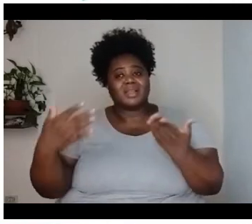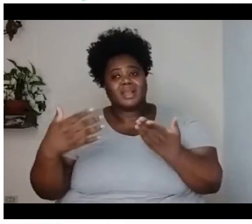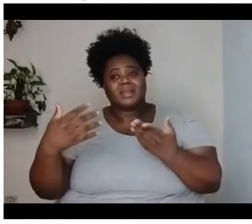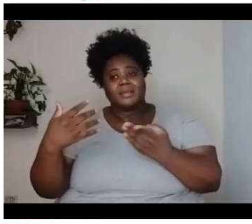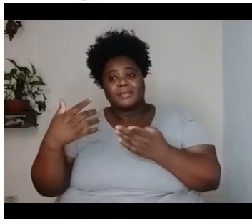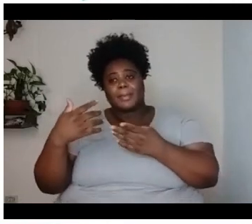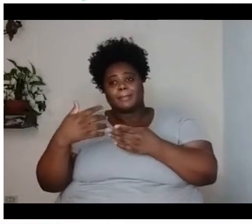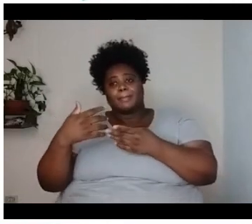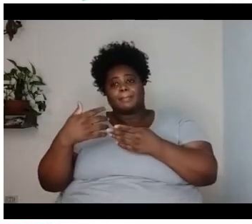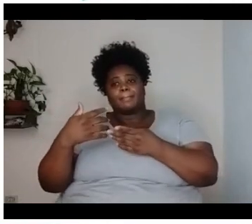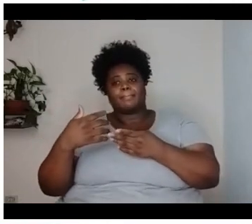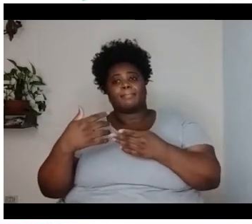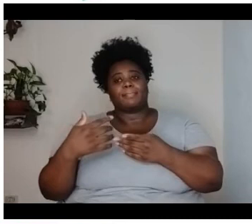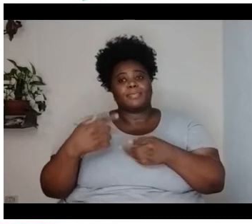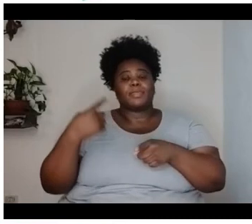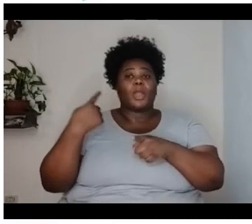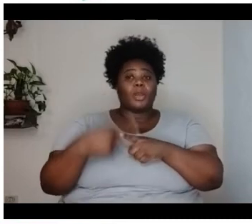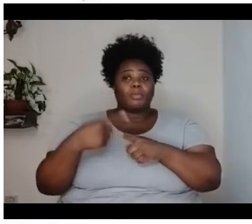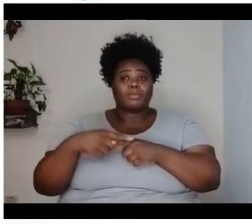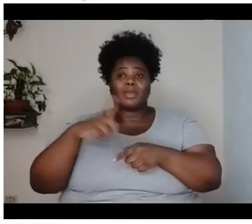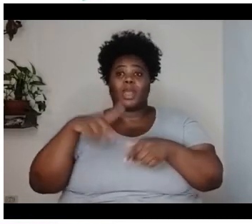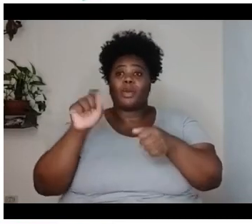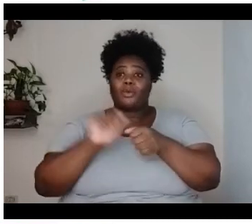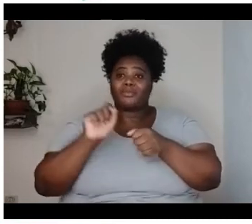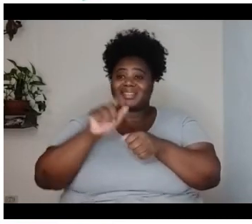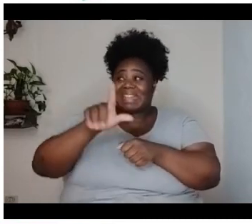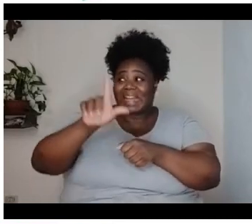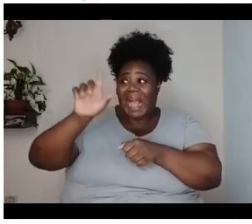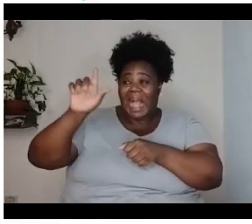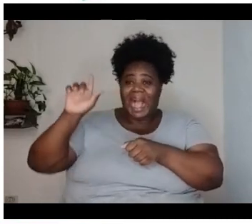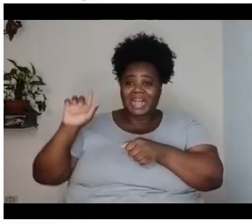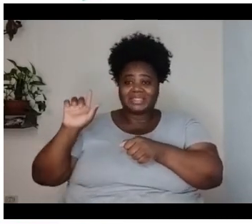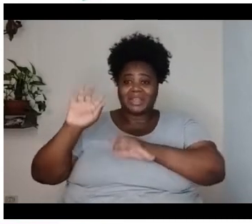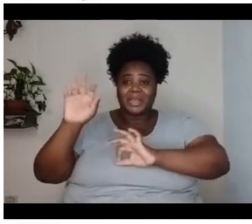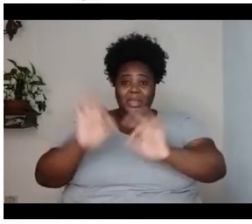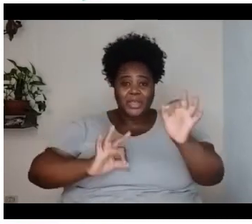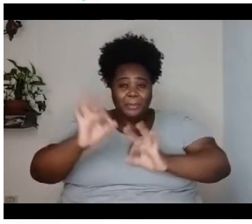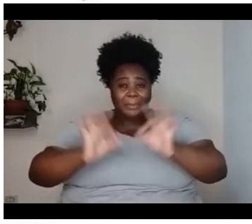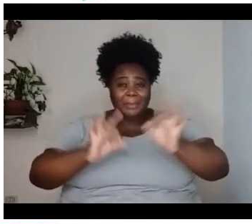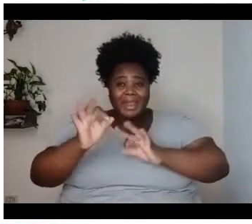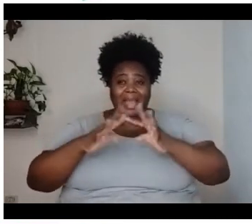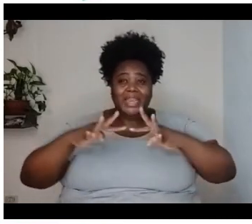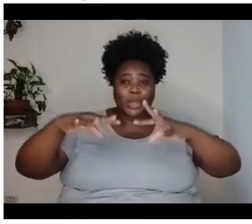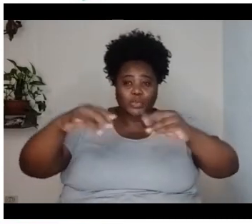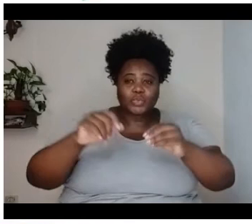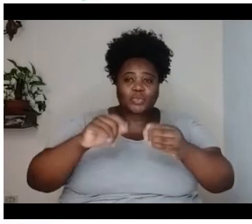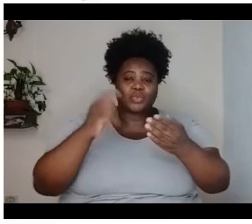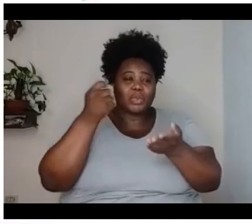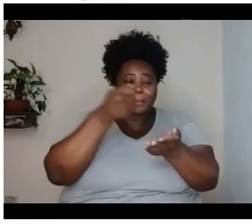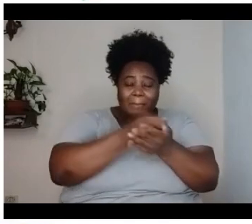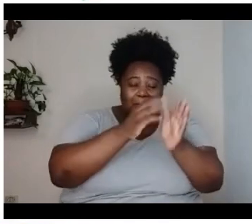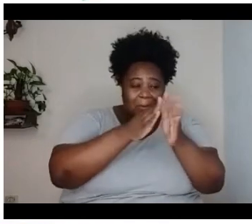eu faço com muita antecedência e planejo tudo, e meto ofício, e vou ali,